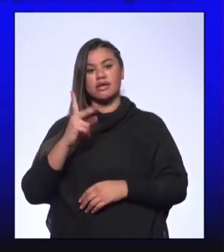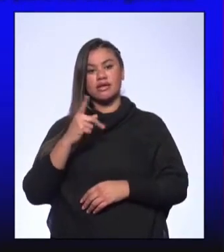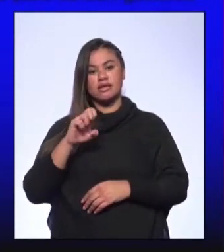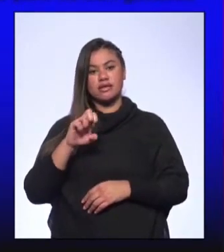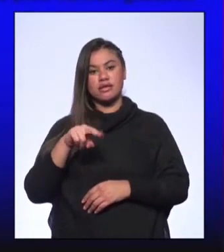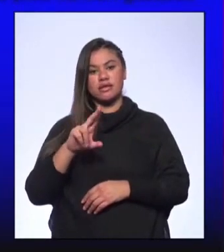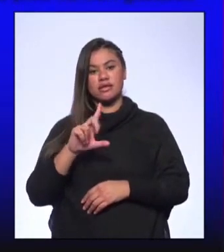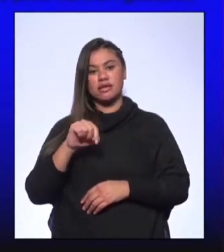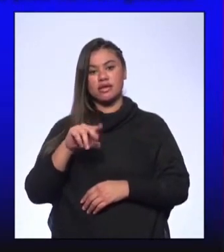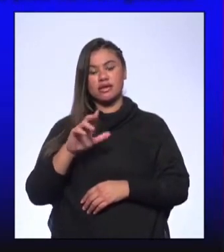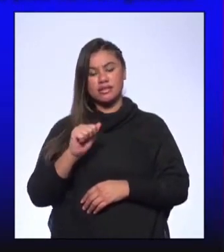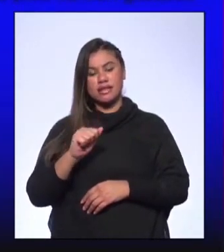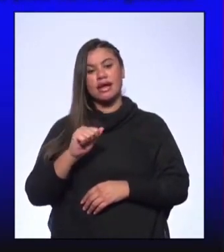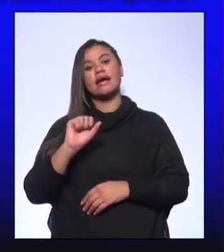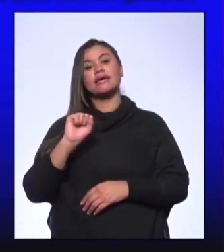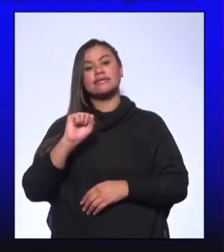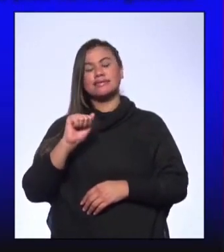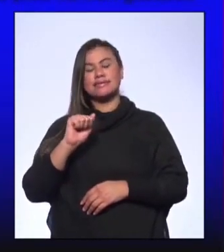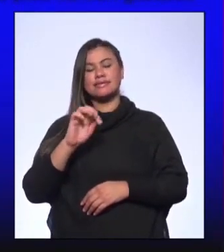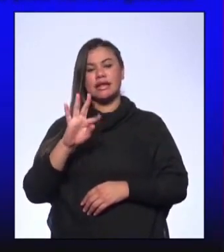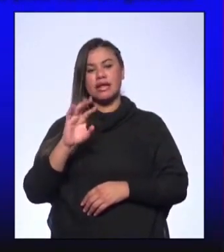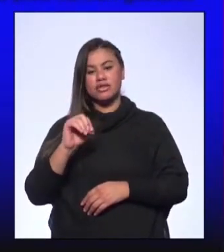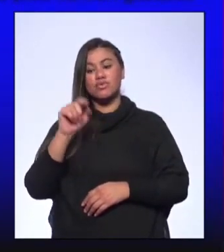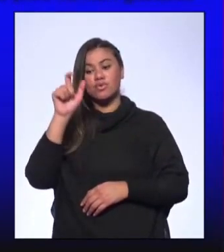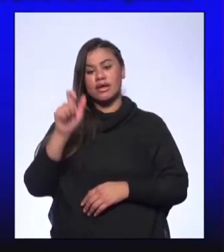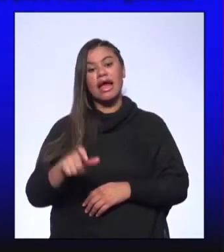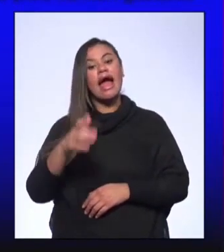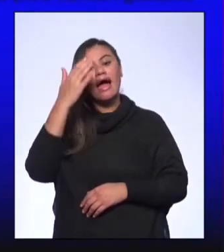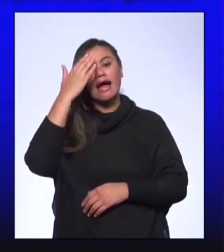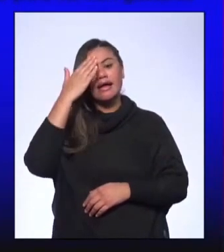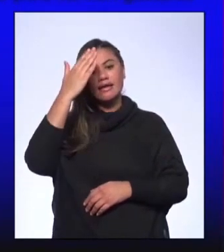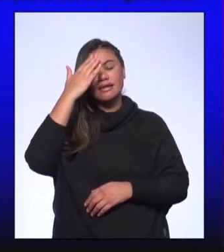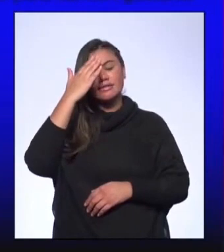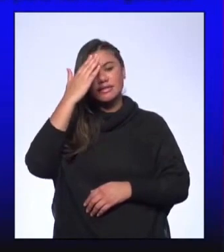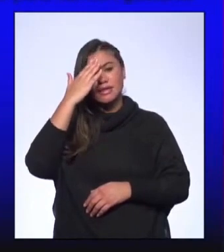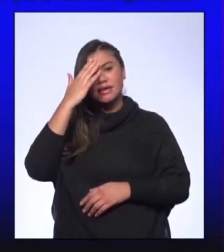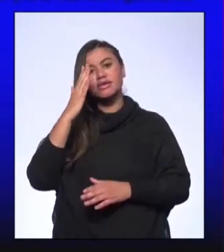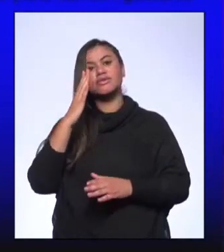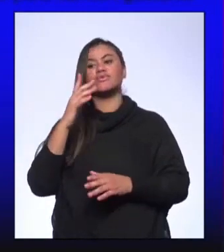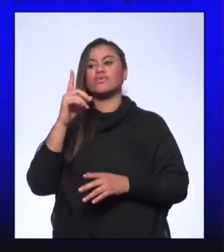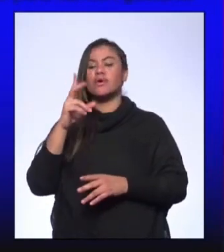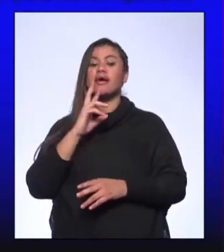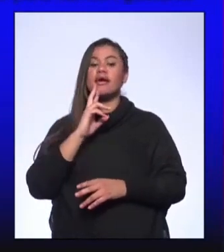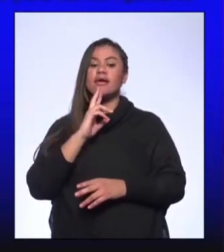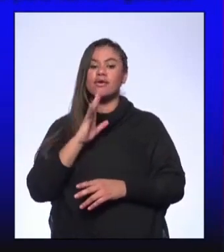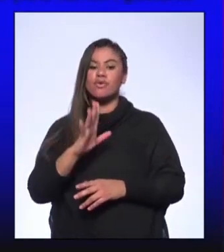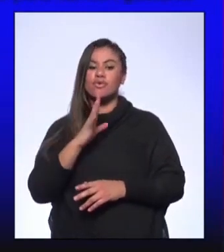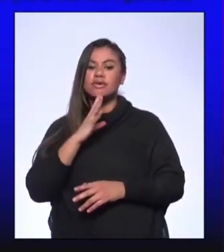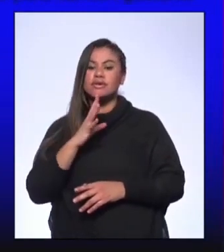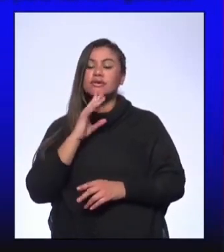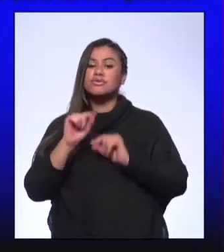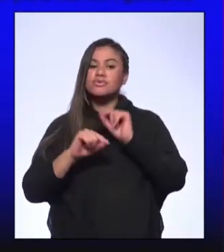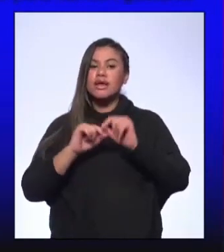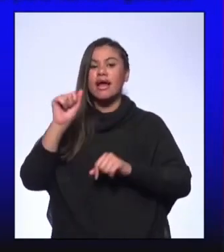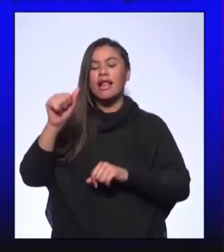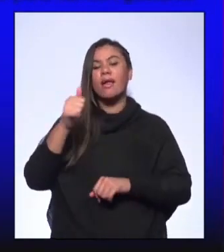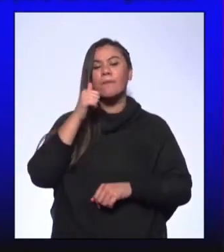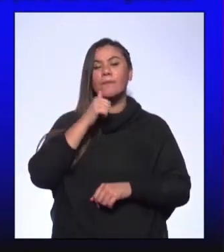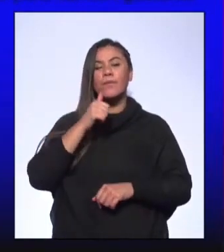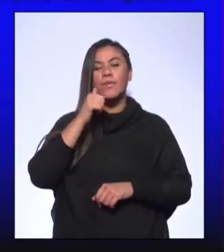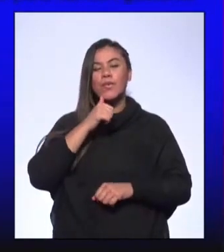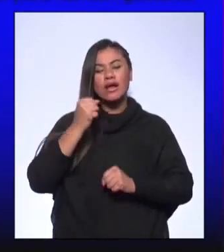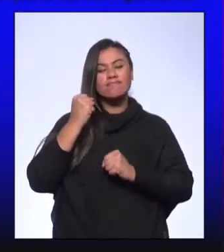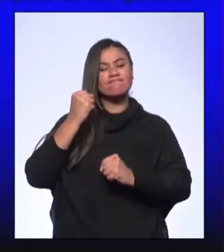quem aqui eu agradeço e faço aqui um reconhecimento. Ela é uma guerreira, uma pediatra que